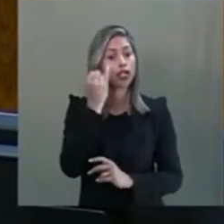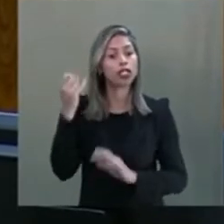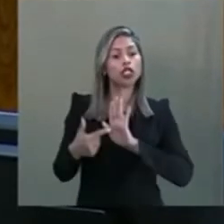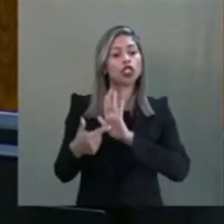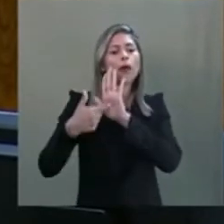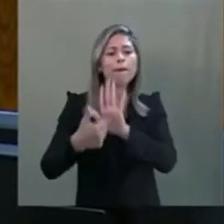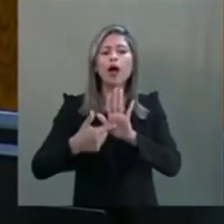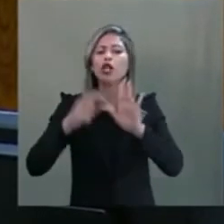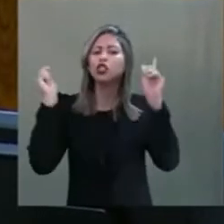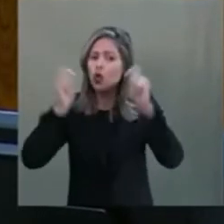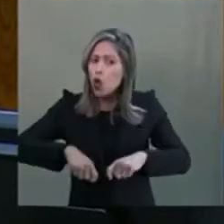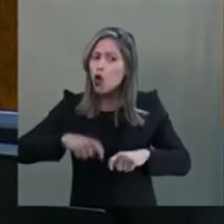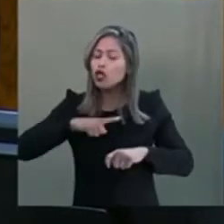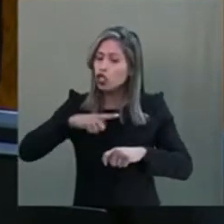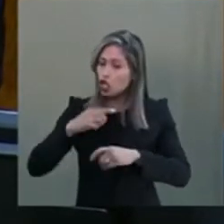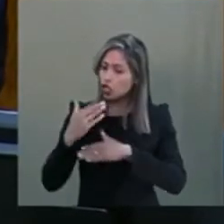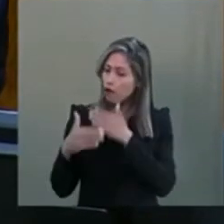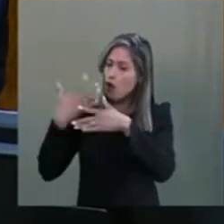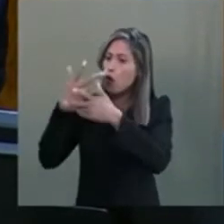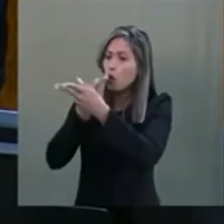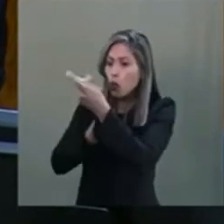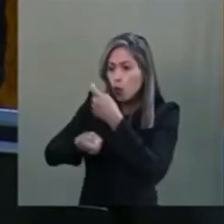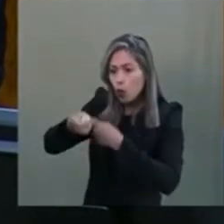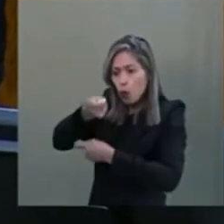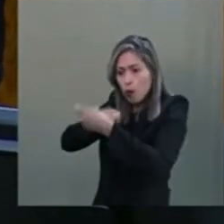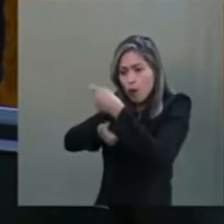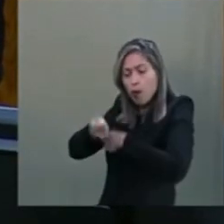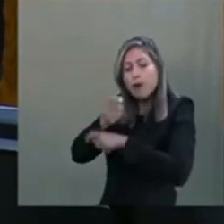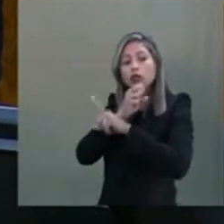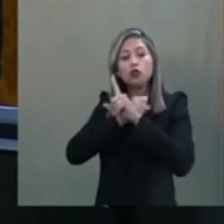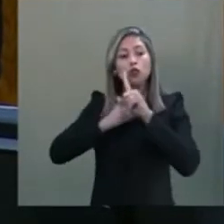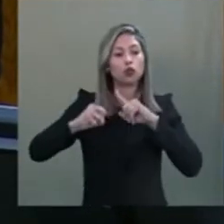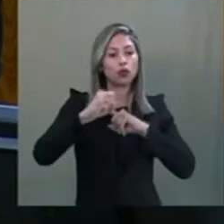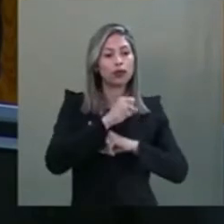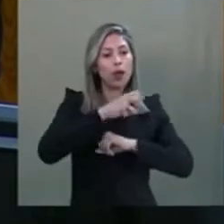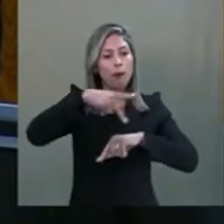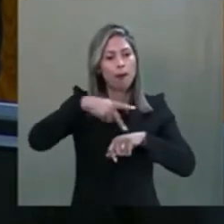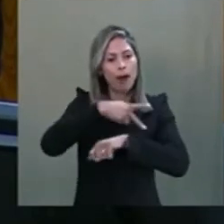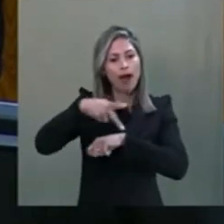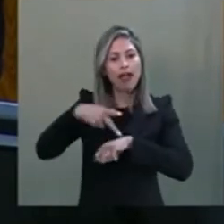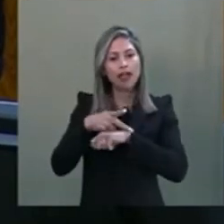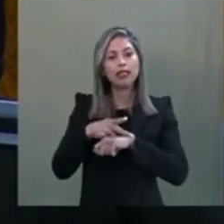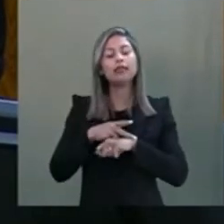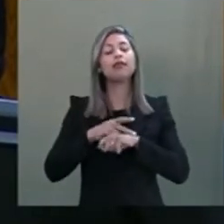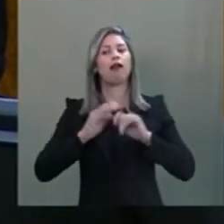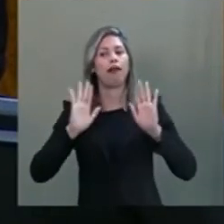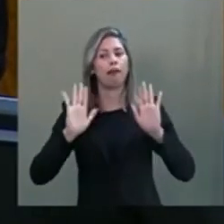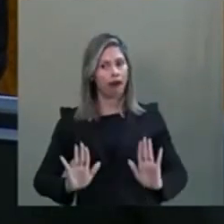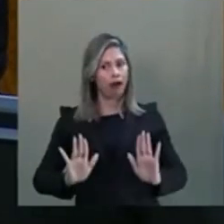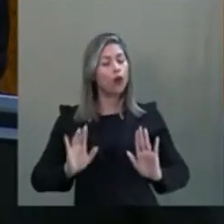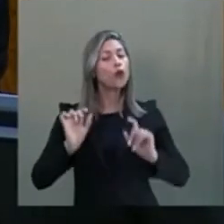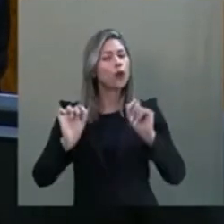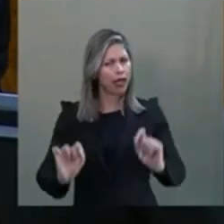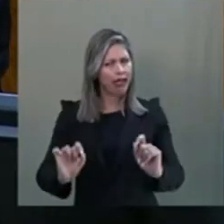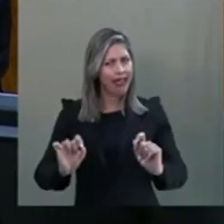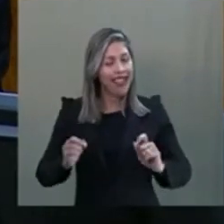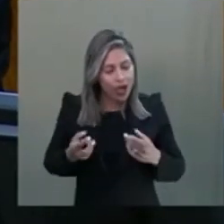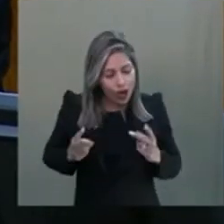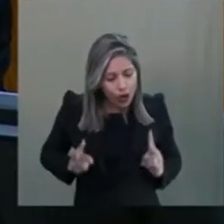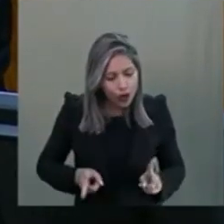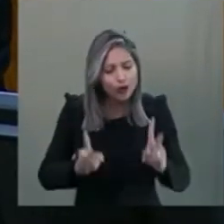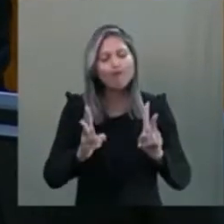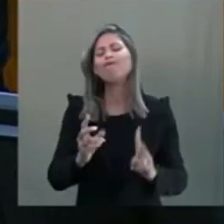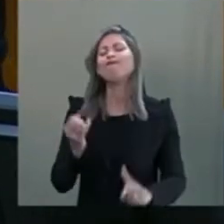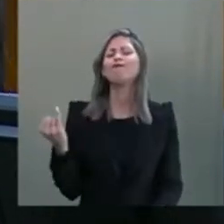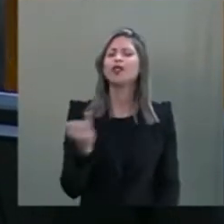viabilizem o desenvolvimento econômico e social do país mais do que nunca. É fundamental que